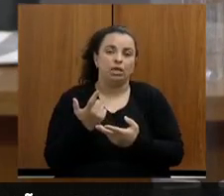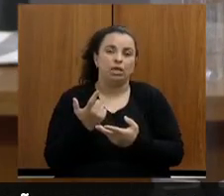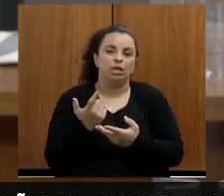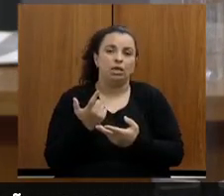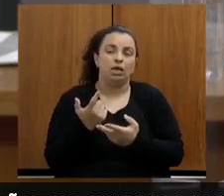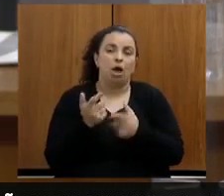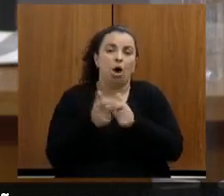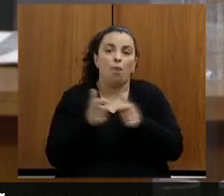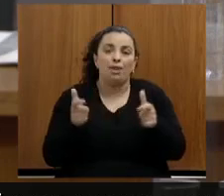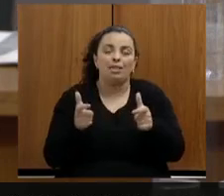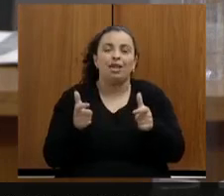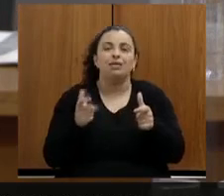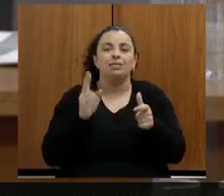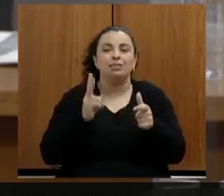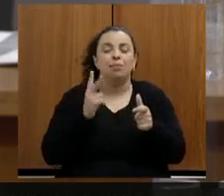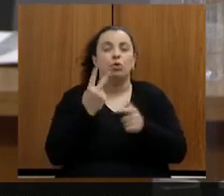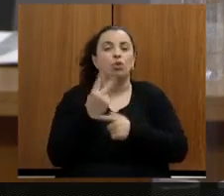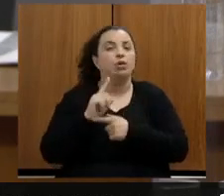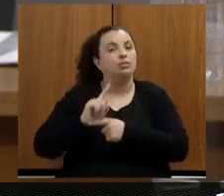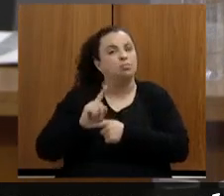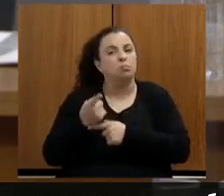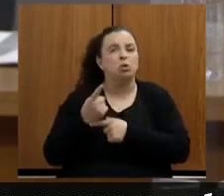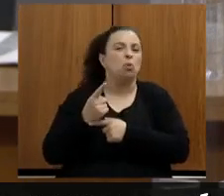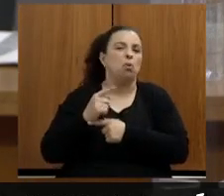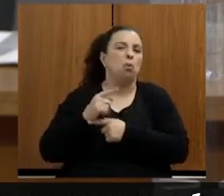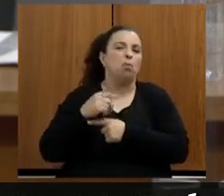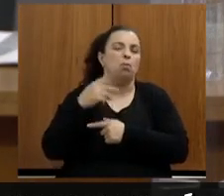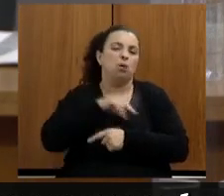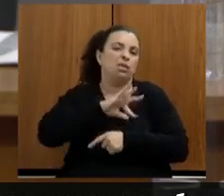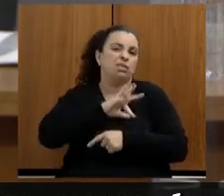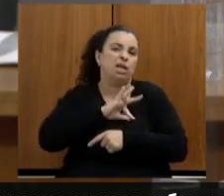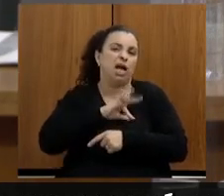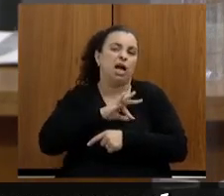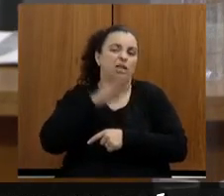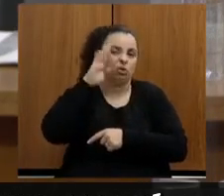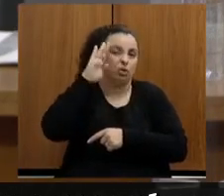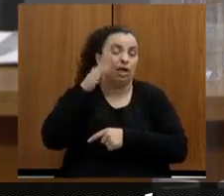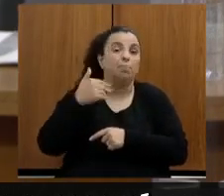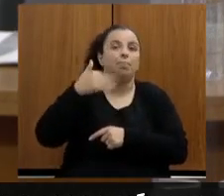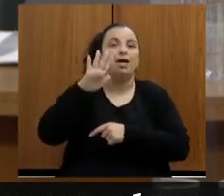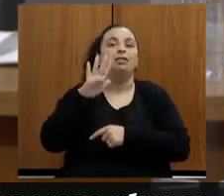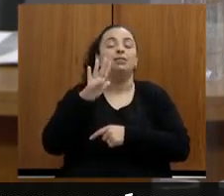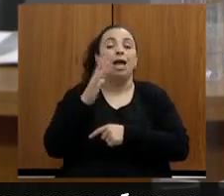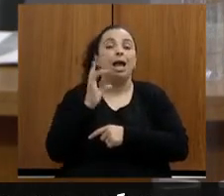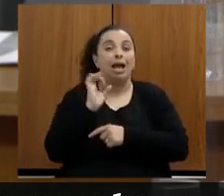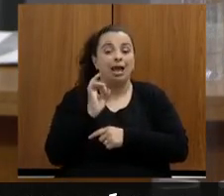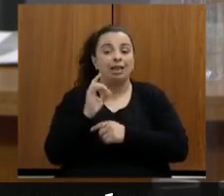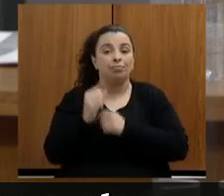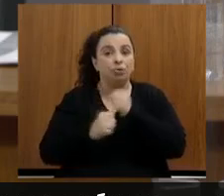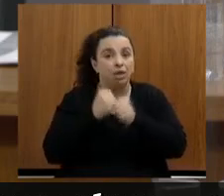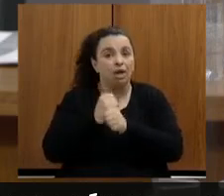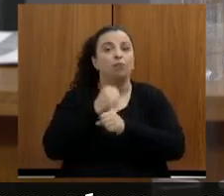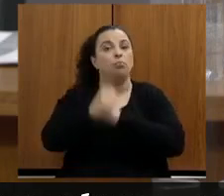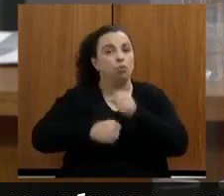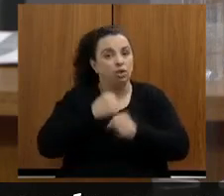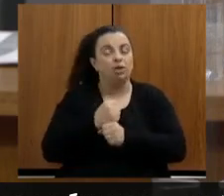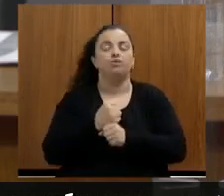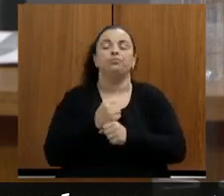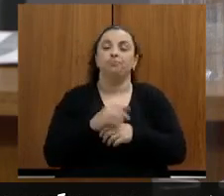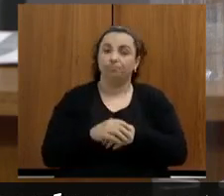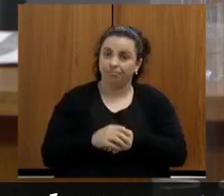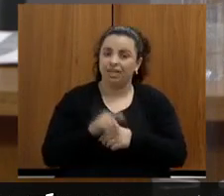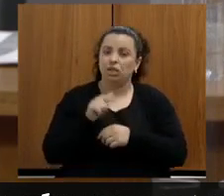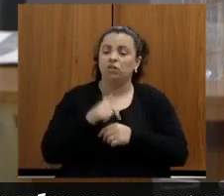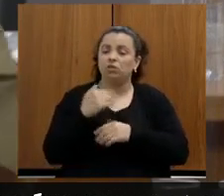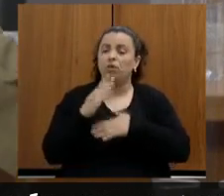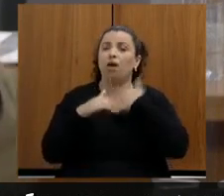por por ano Então esse é o Projeto nós estamos discutindo a com o governo avançando nas tratativas é